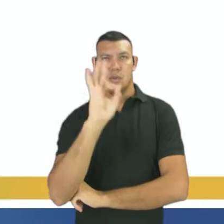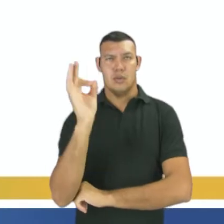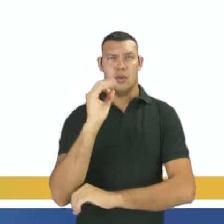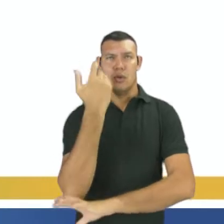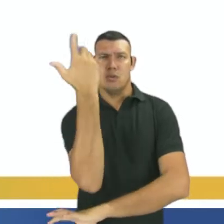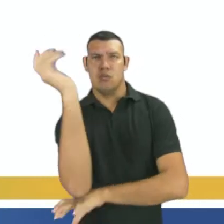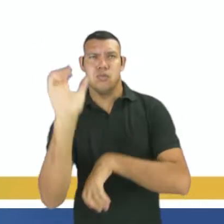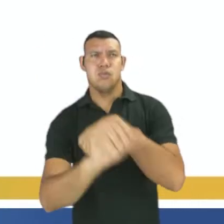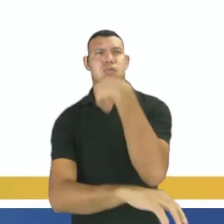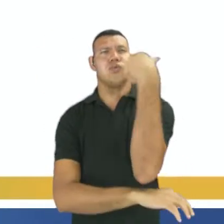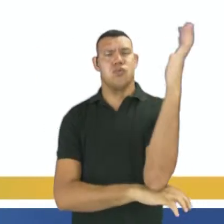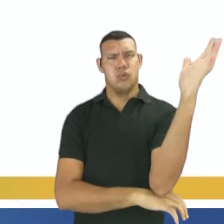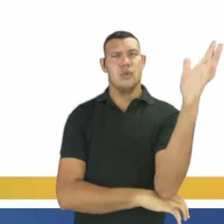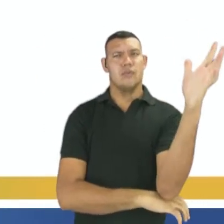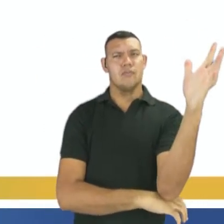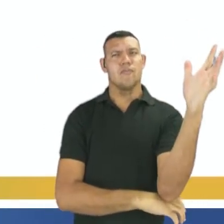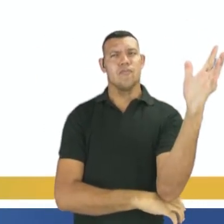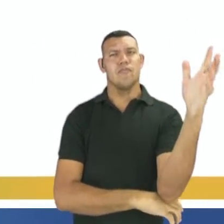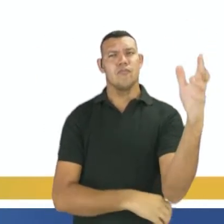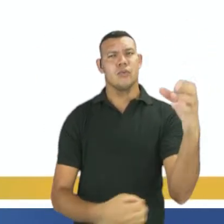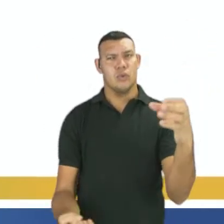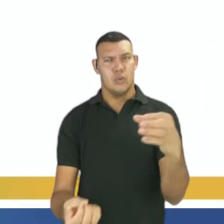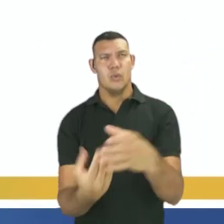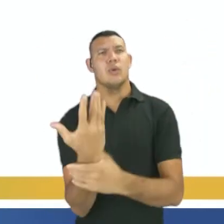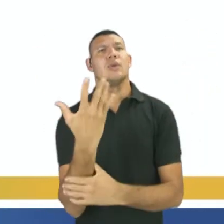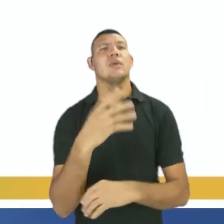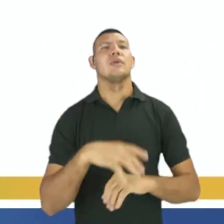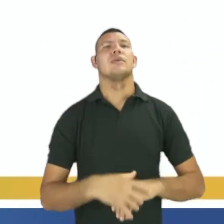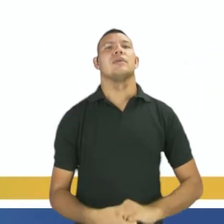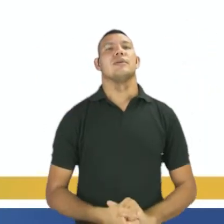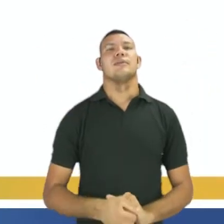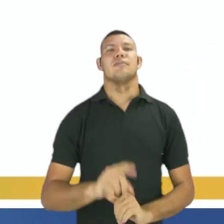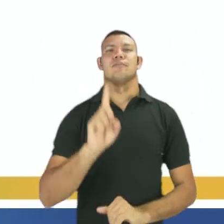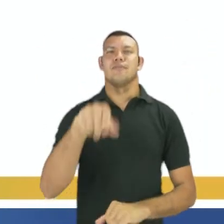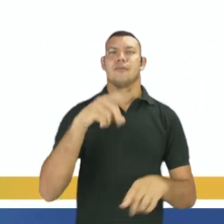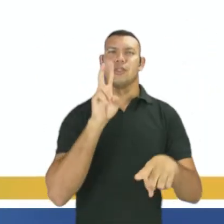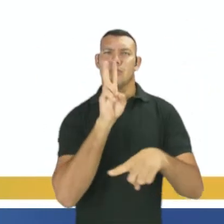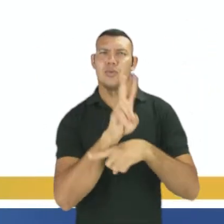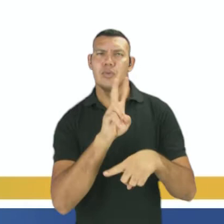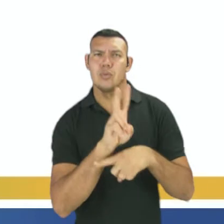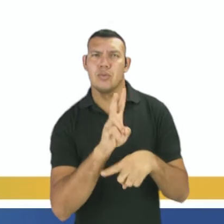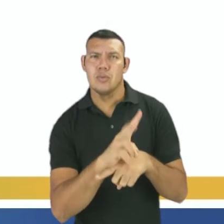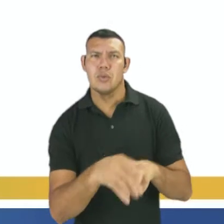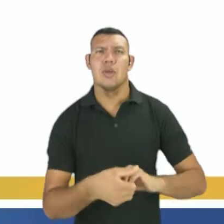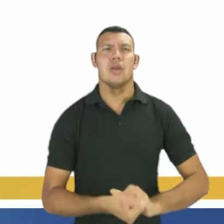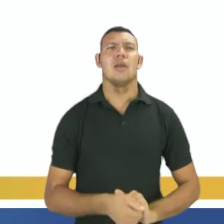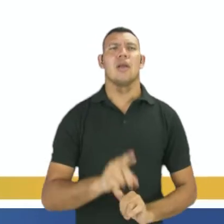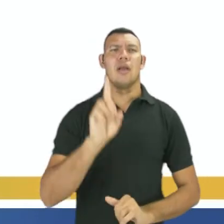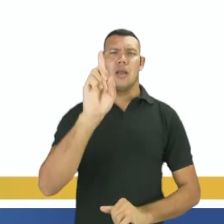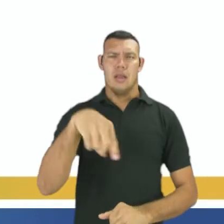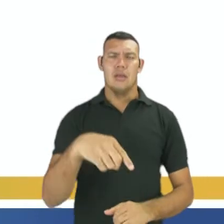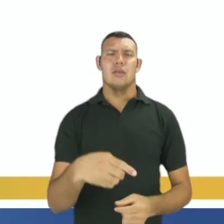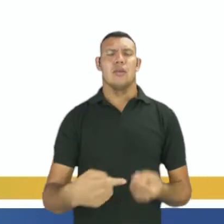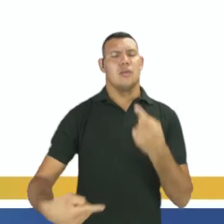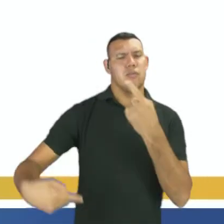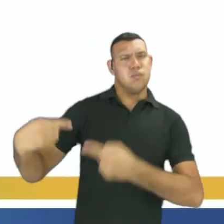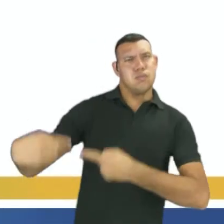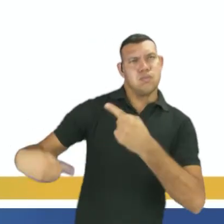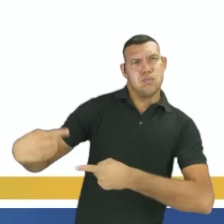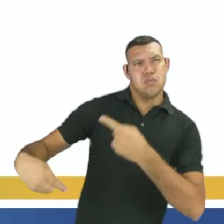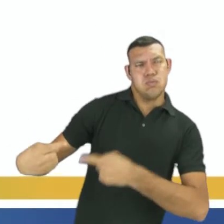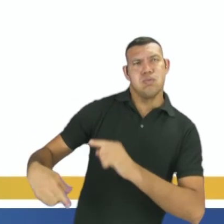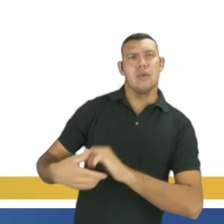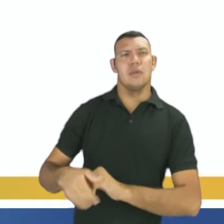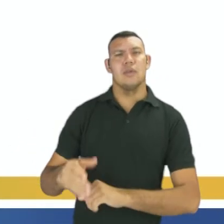conservação é debatida em um ângulo do internacional em ângulo nacional para sua dimensão tem uma grande importância ecológica né